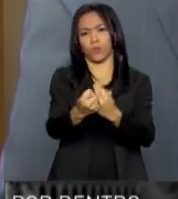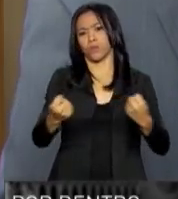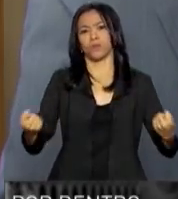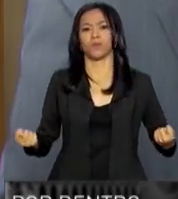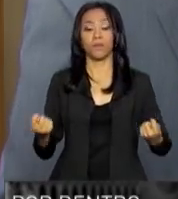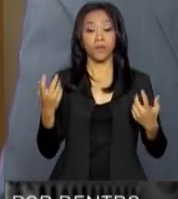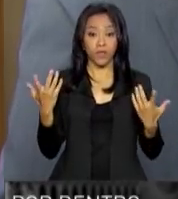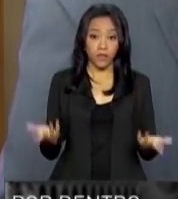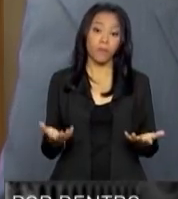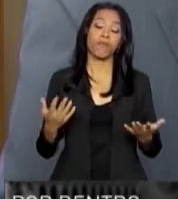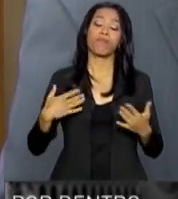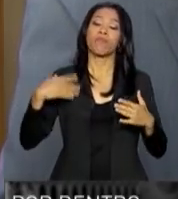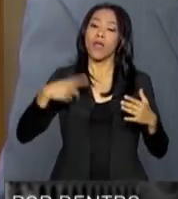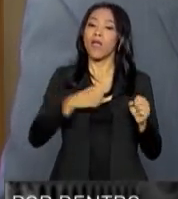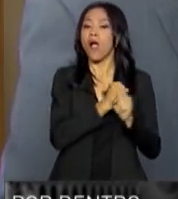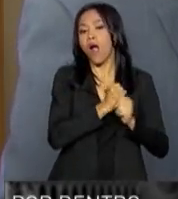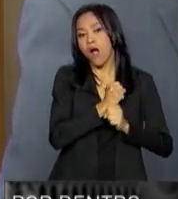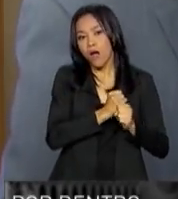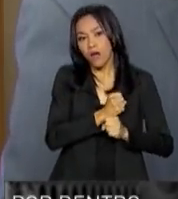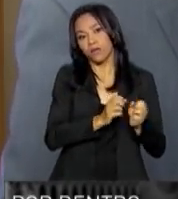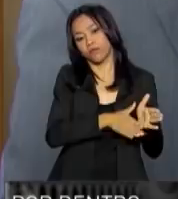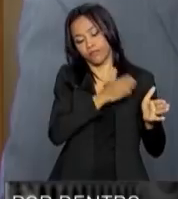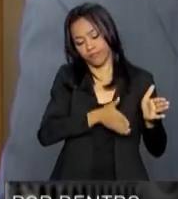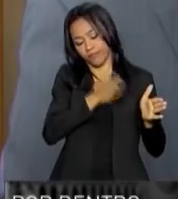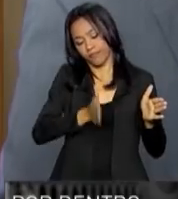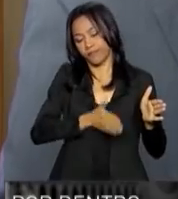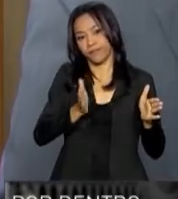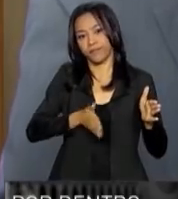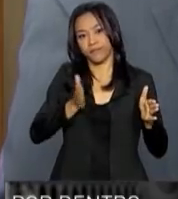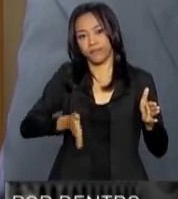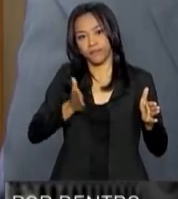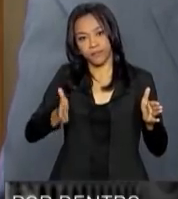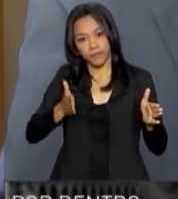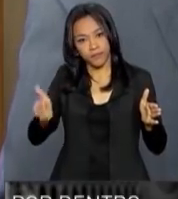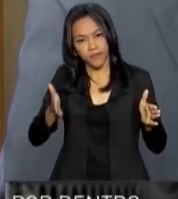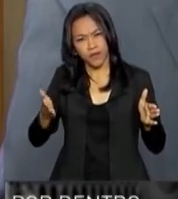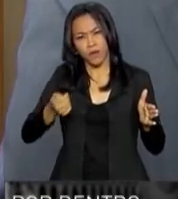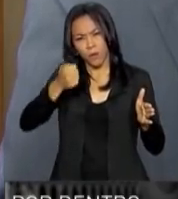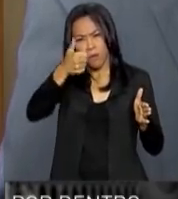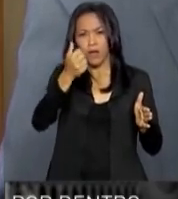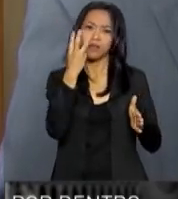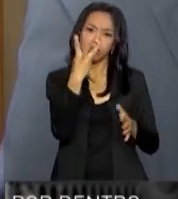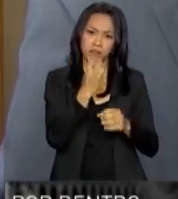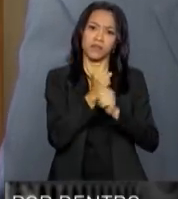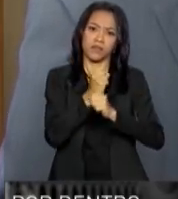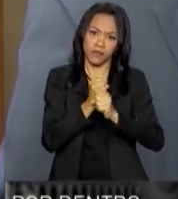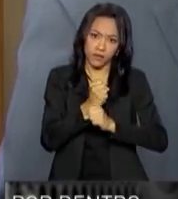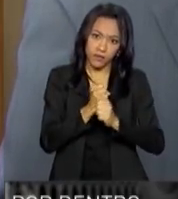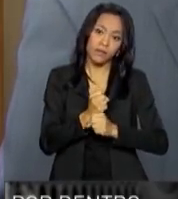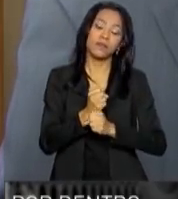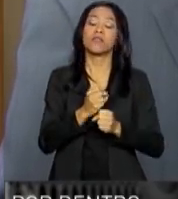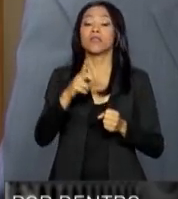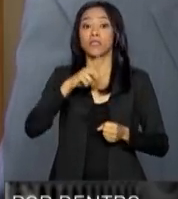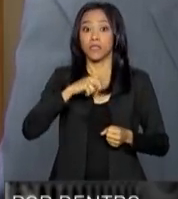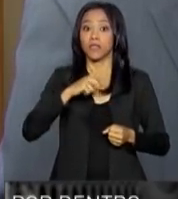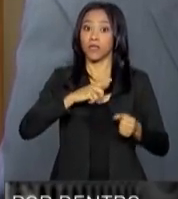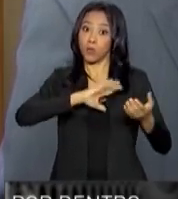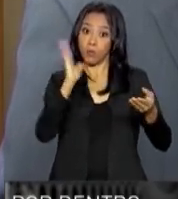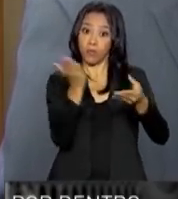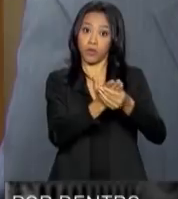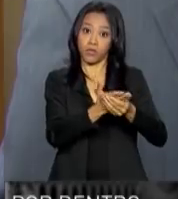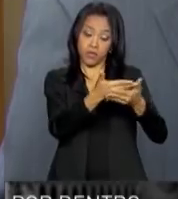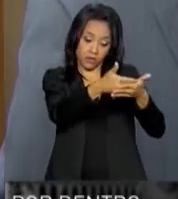foi ao longo desses anos então fazem teste de quase três anos onde está o processo defendi vida então esse